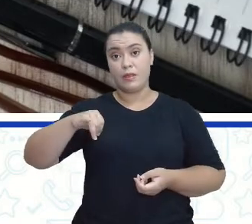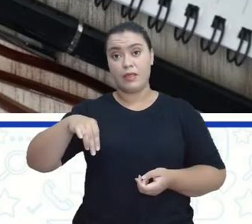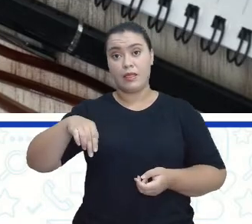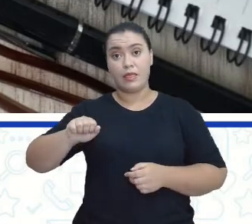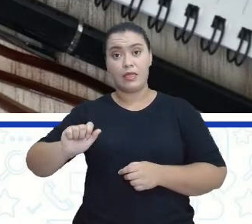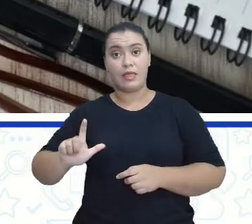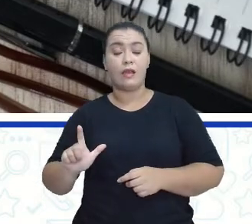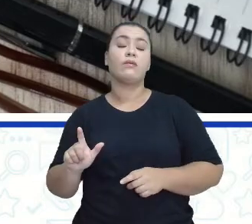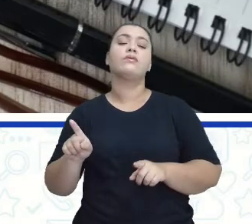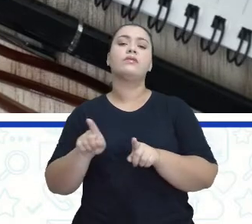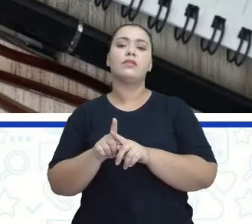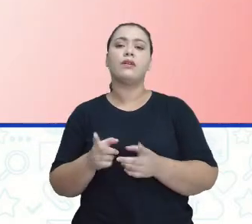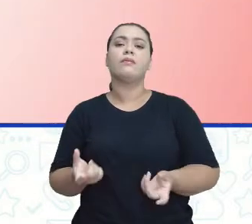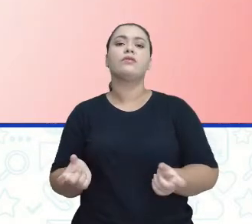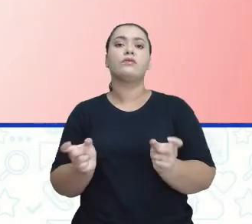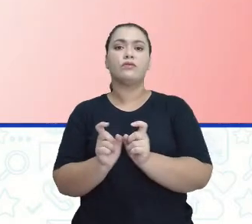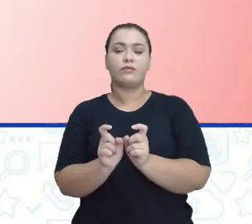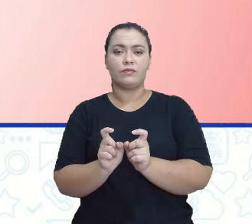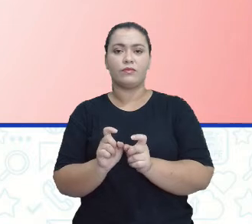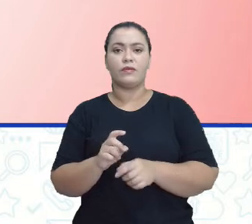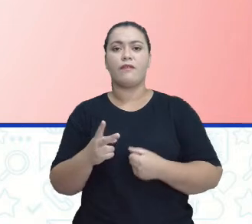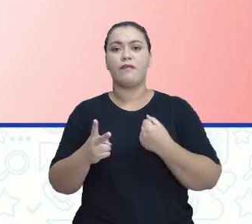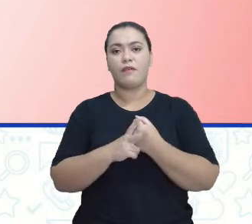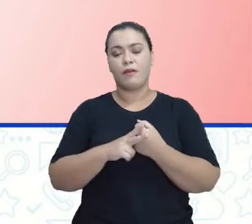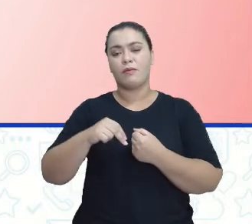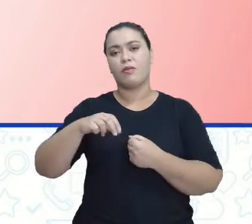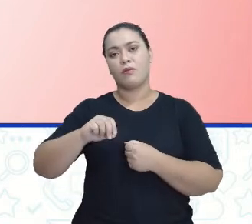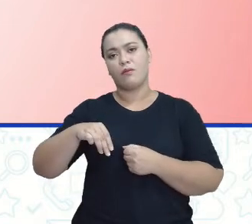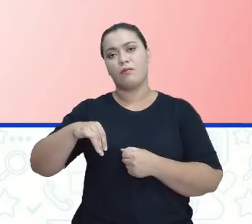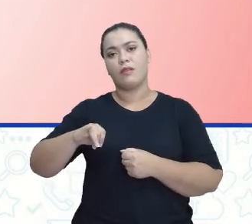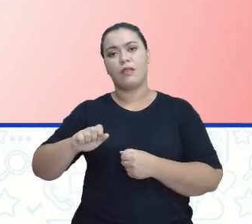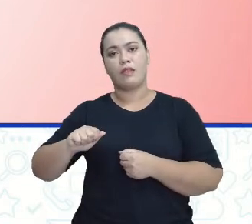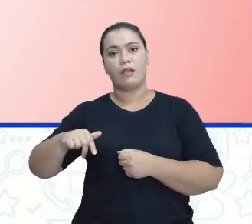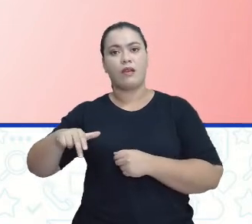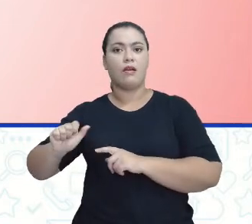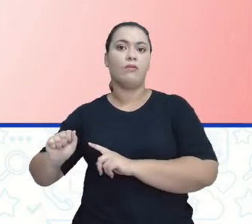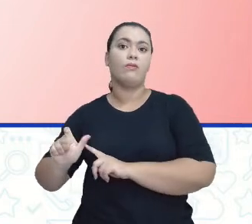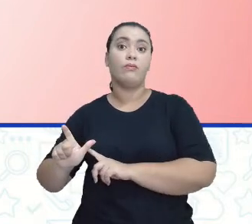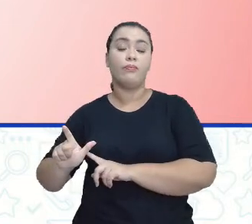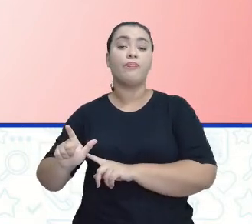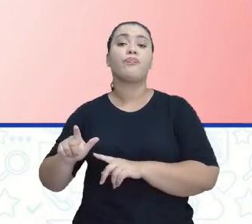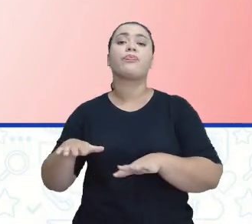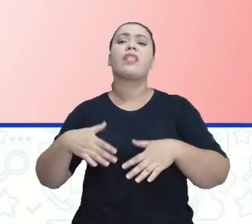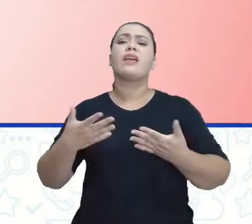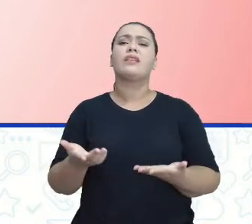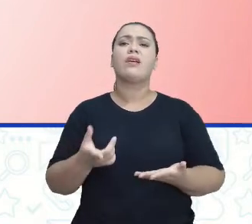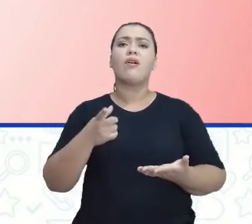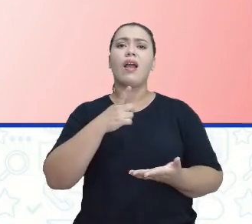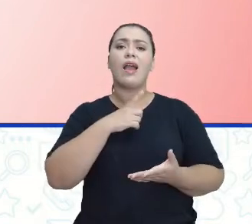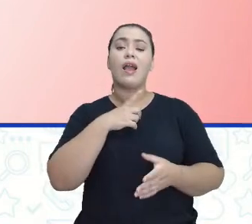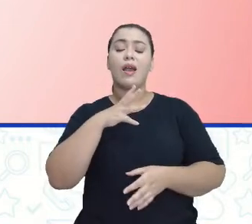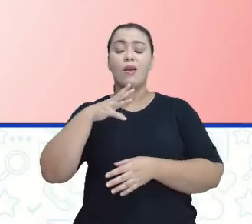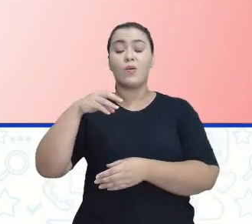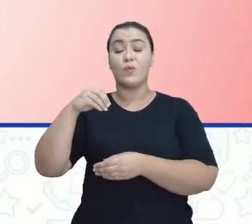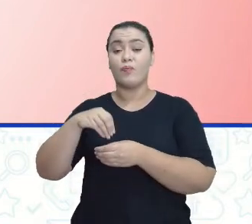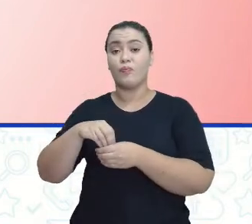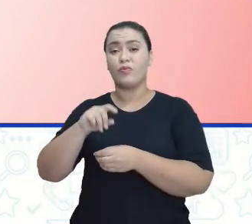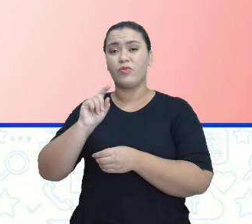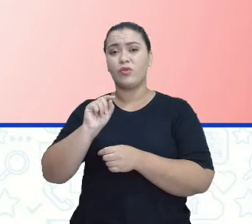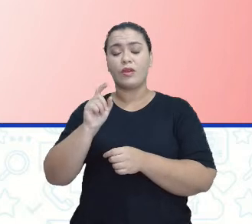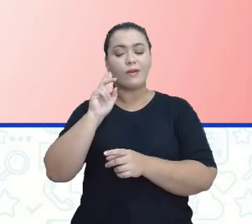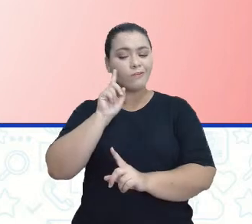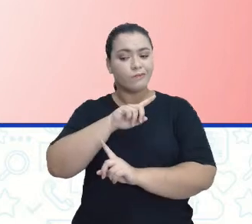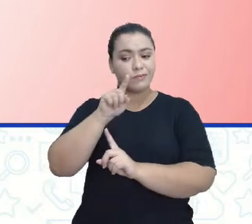e verbonominal. No predicado verbal, a gente tem o quê? Como núcleo, ou seja,